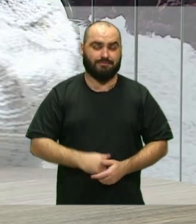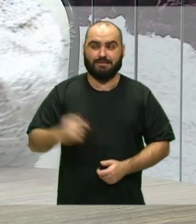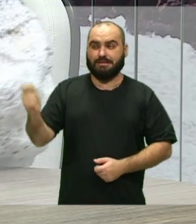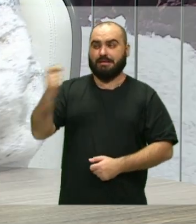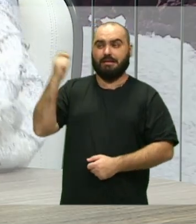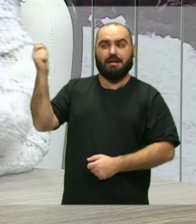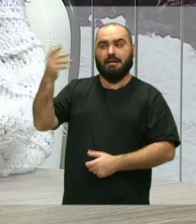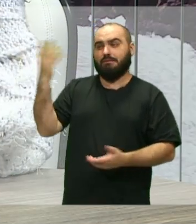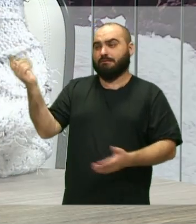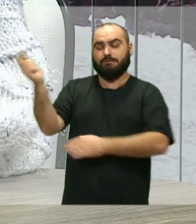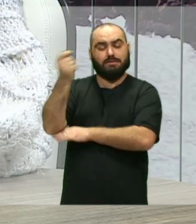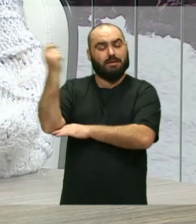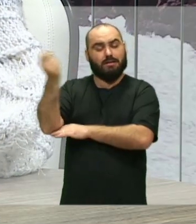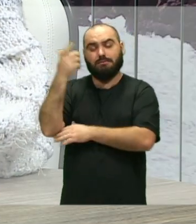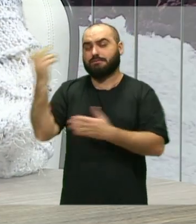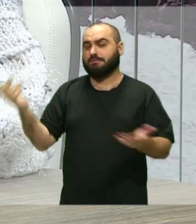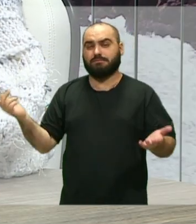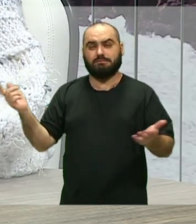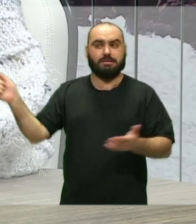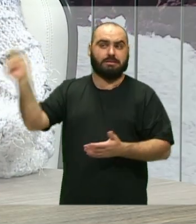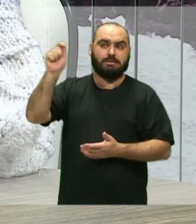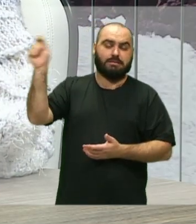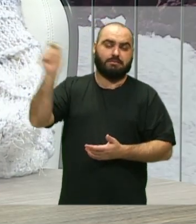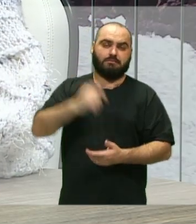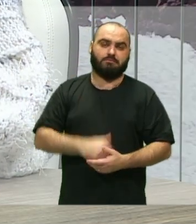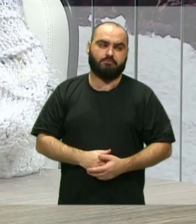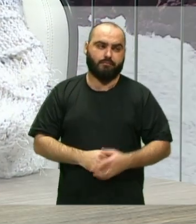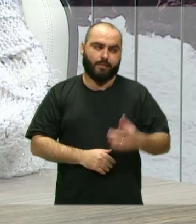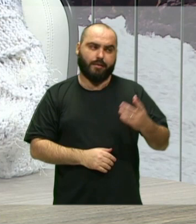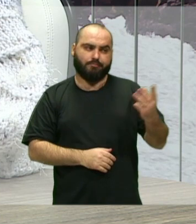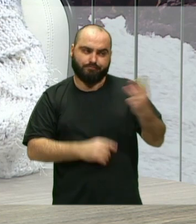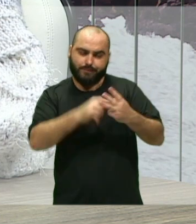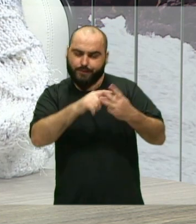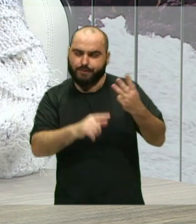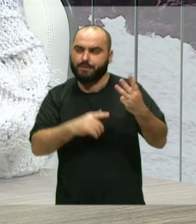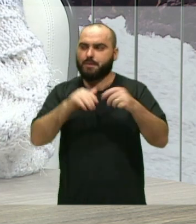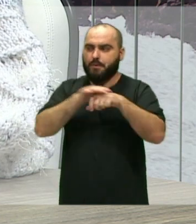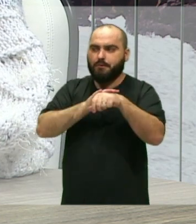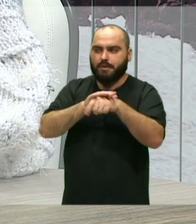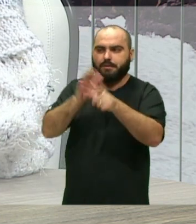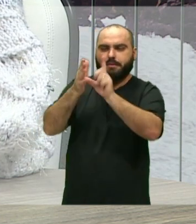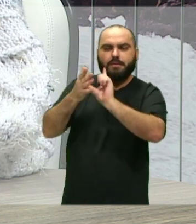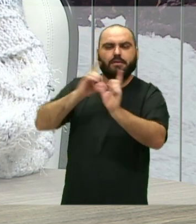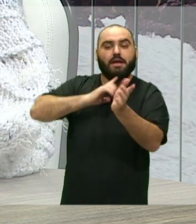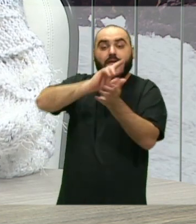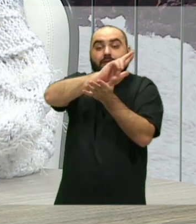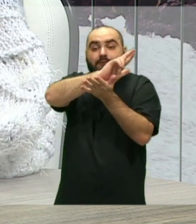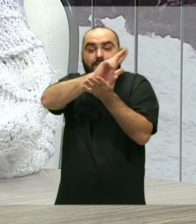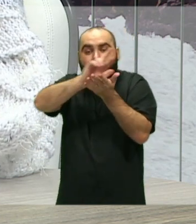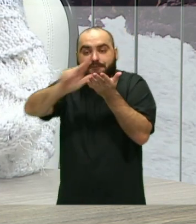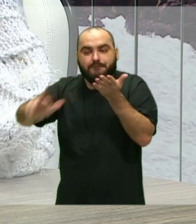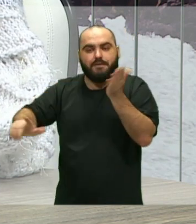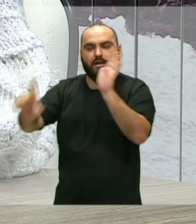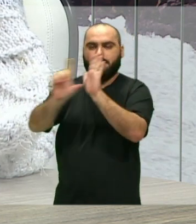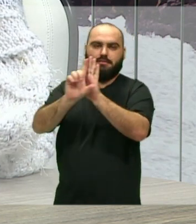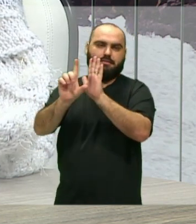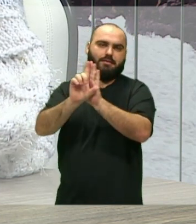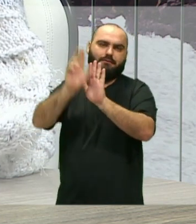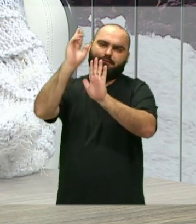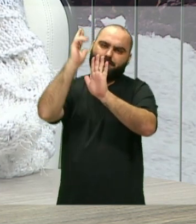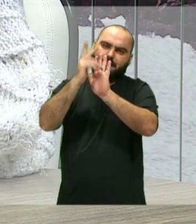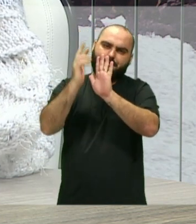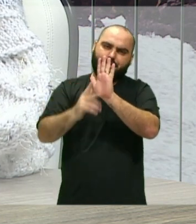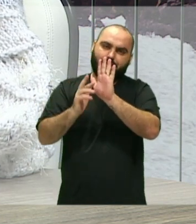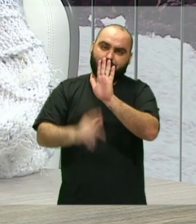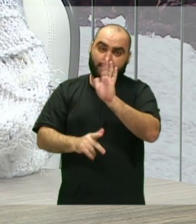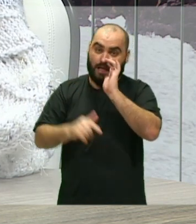gente estava até aqui comentando antes, né? Existem várias leis, como eu disse lá no início do programa, existem